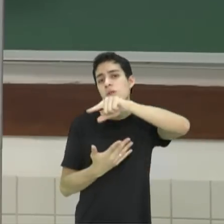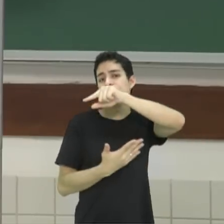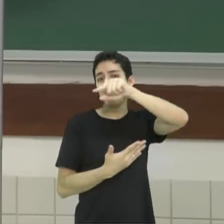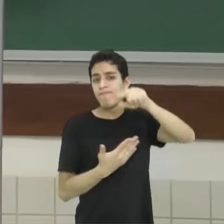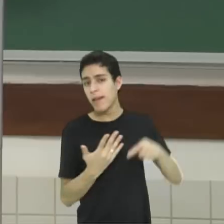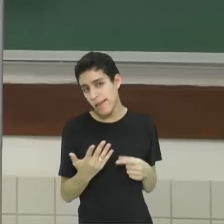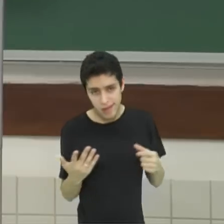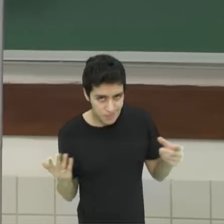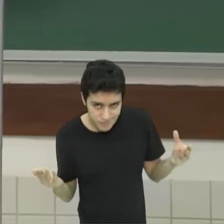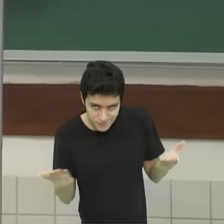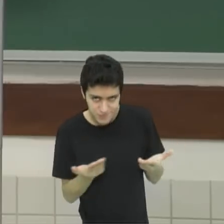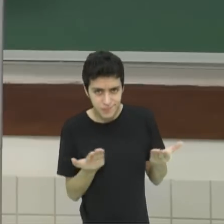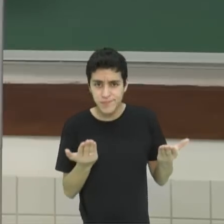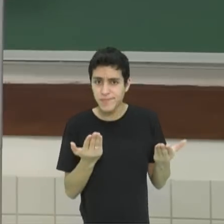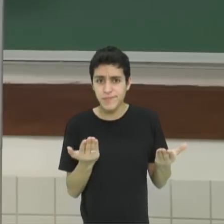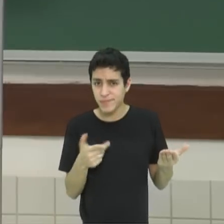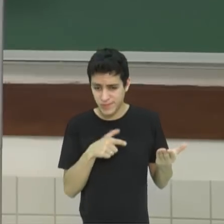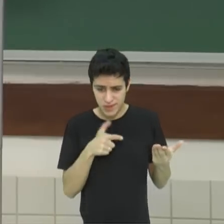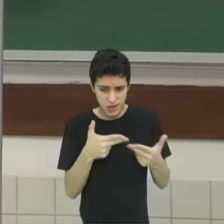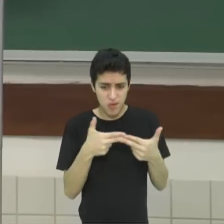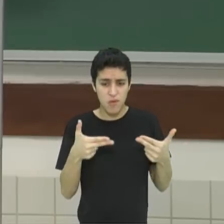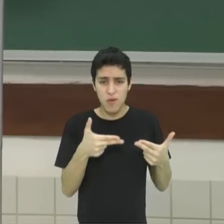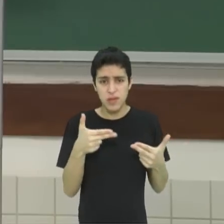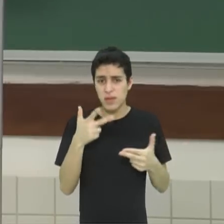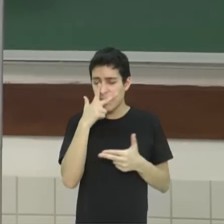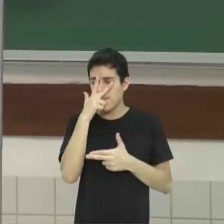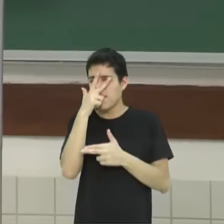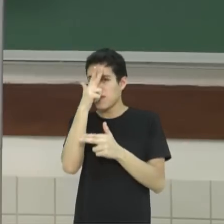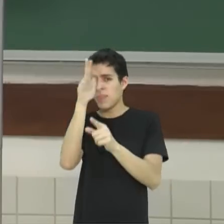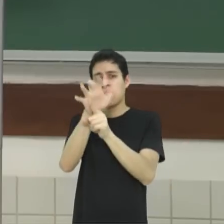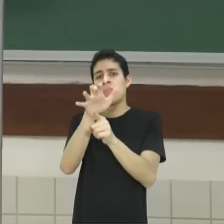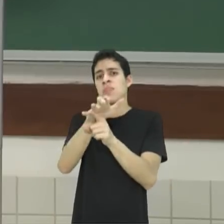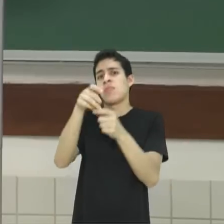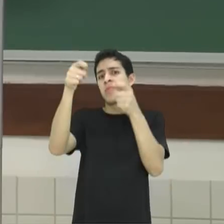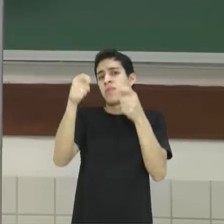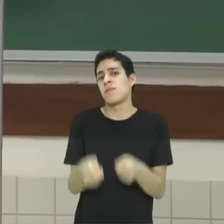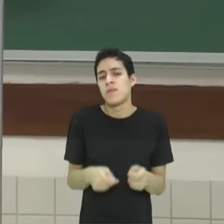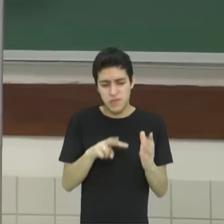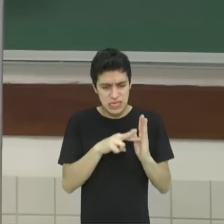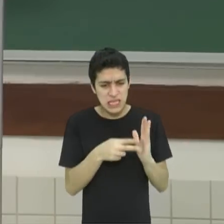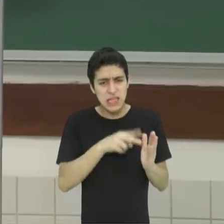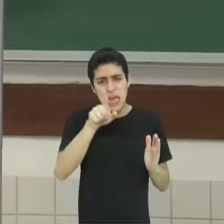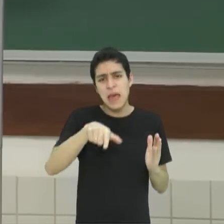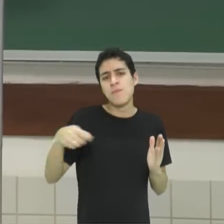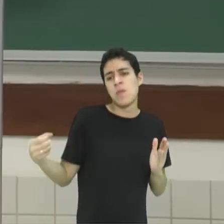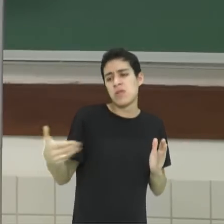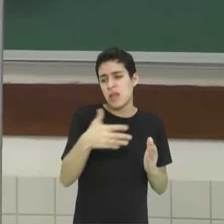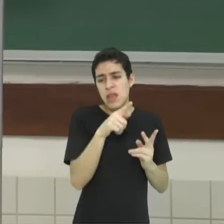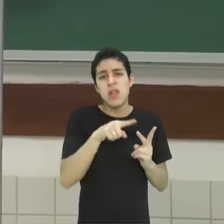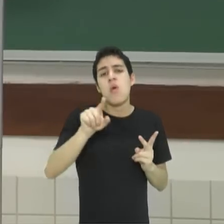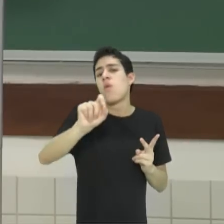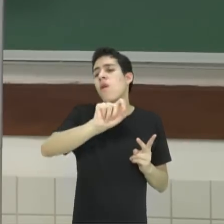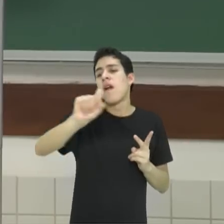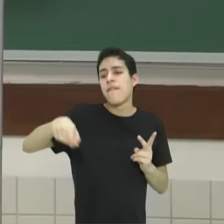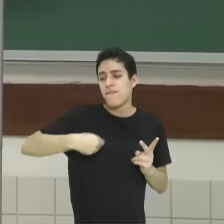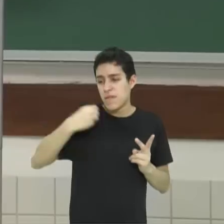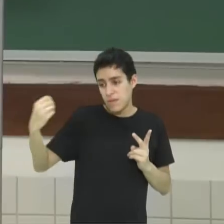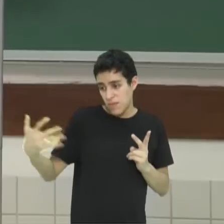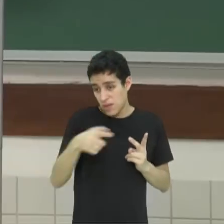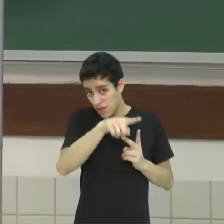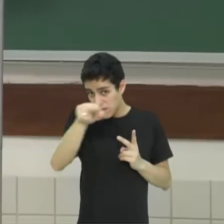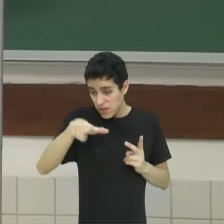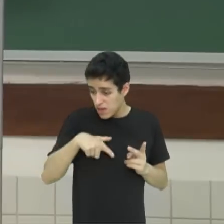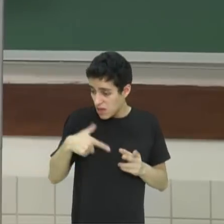algumas coisas são exigidas de você. Que coisas são essas? O que é ser moderno para você? Qual é a vida moderna que você